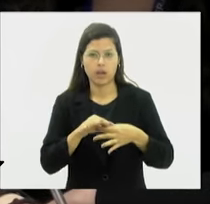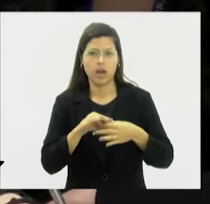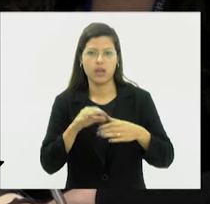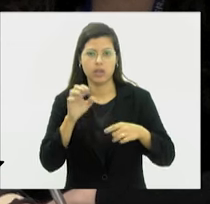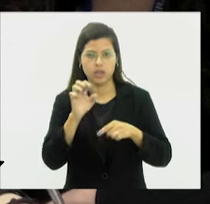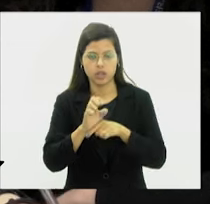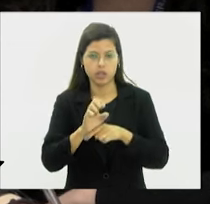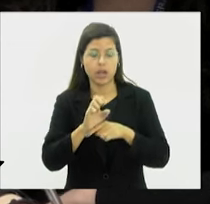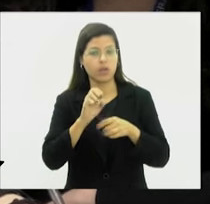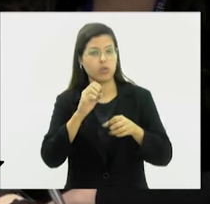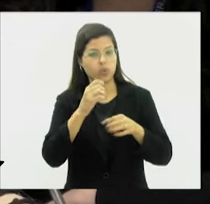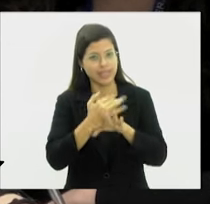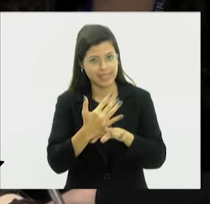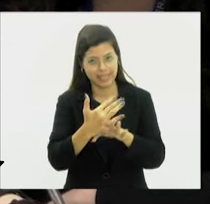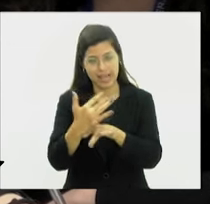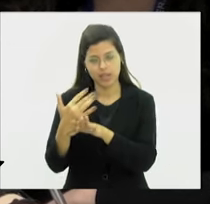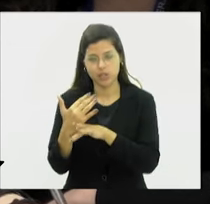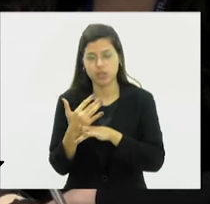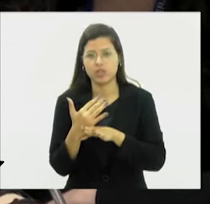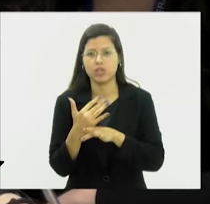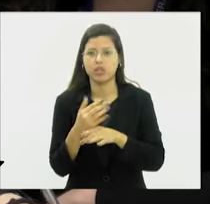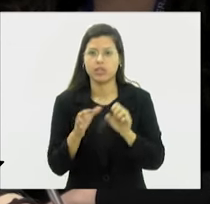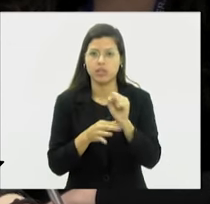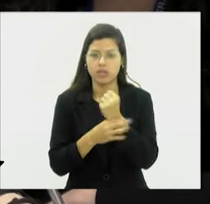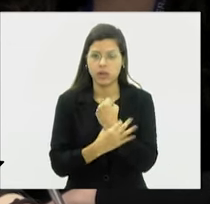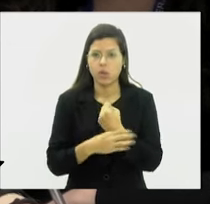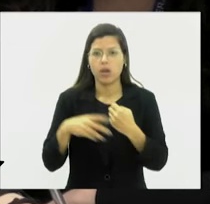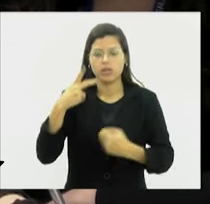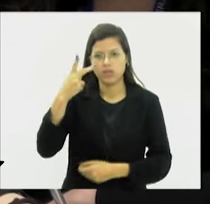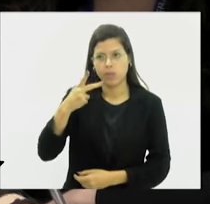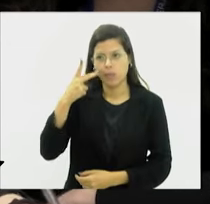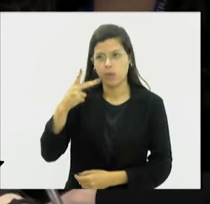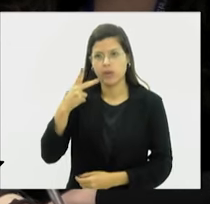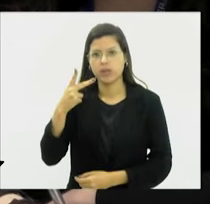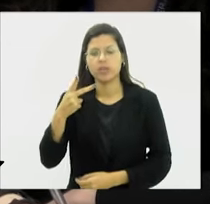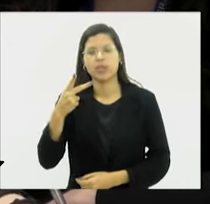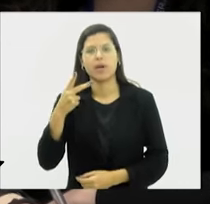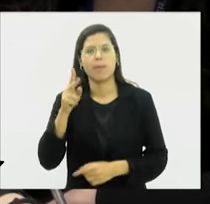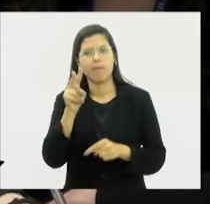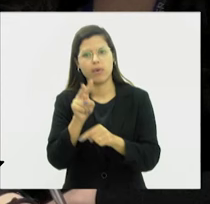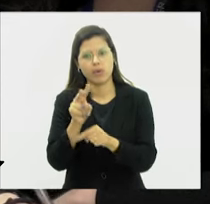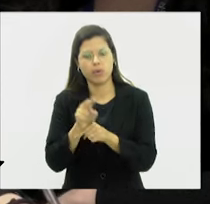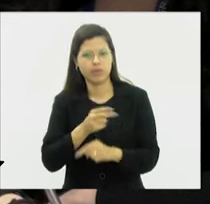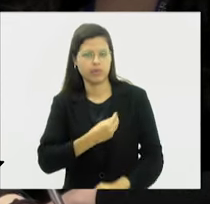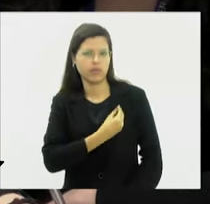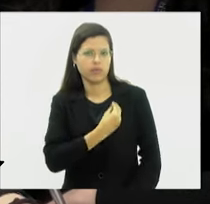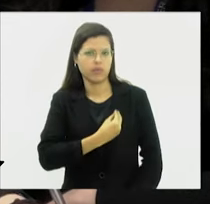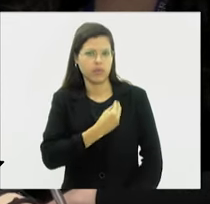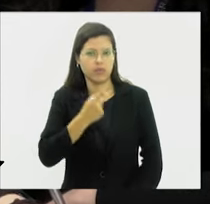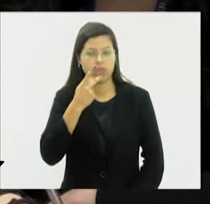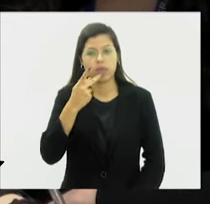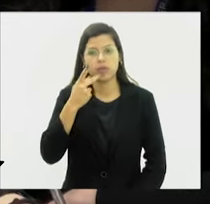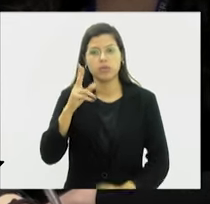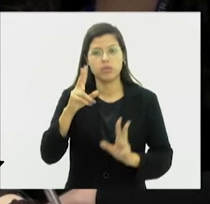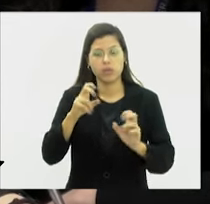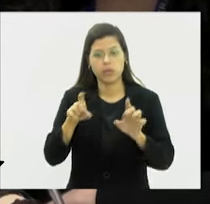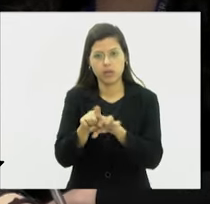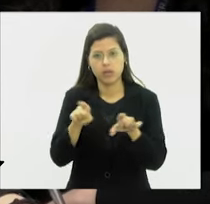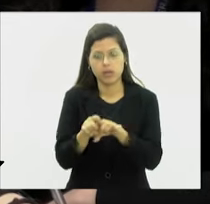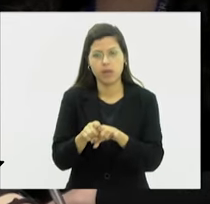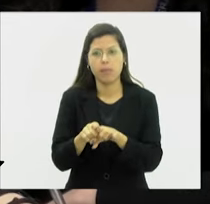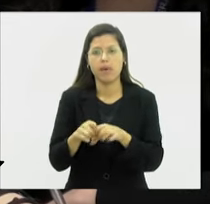estados e municípios em ações de segurança e políticas transversais para a preservação da vida. Eu estou falando de construção de políticas